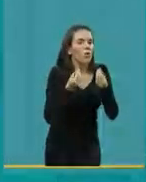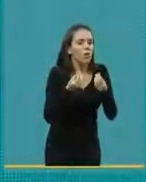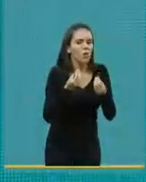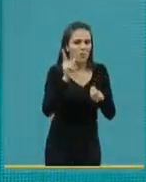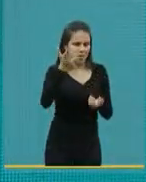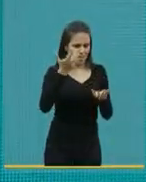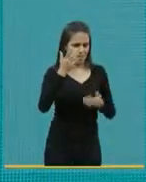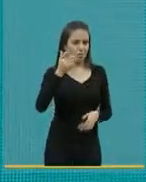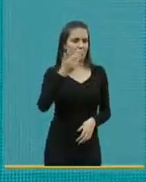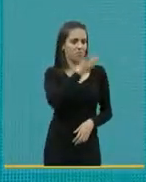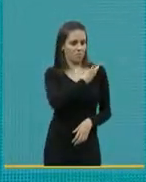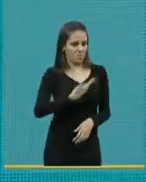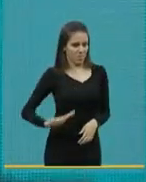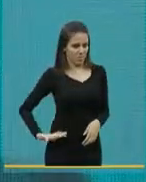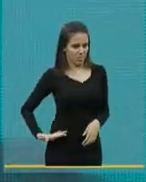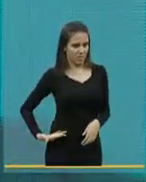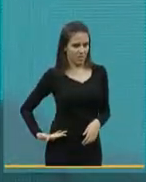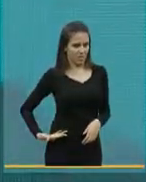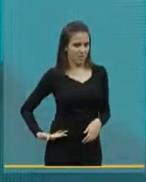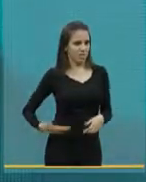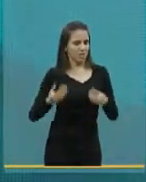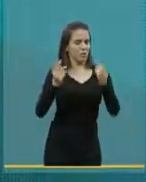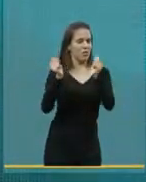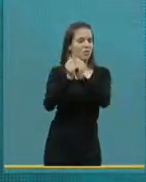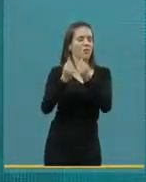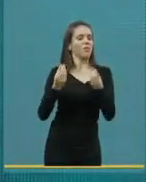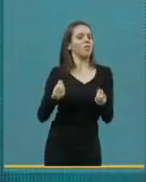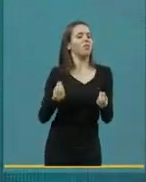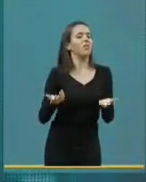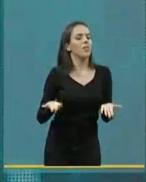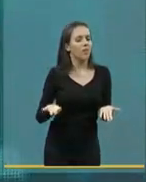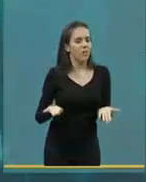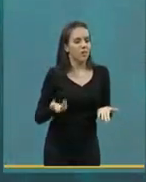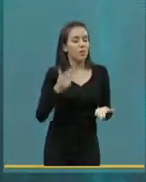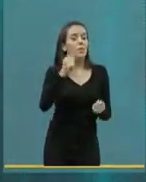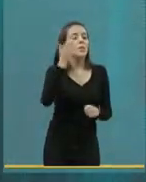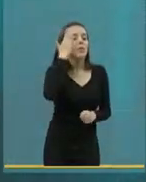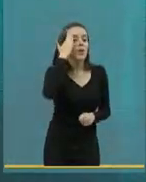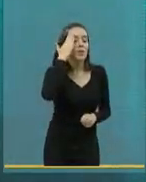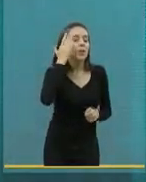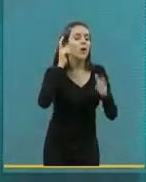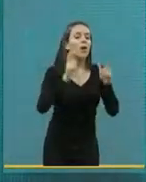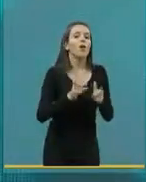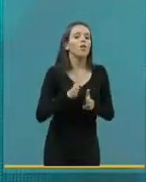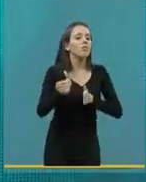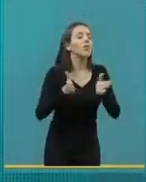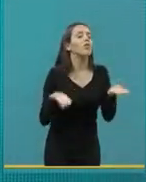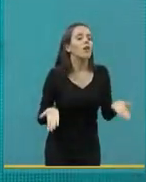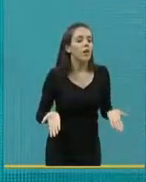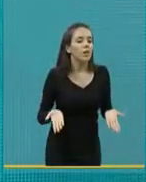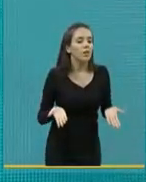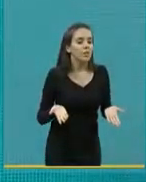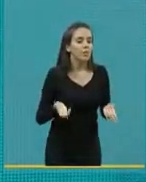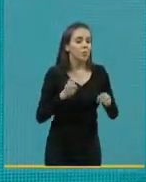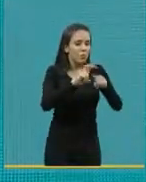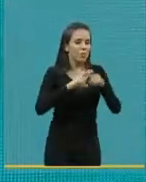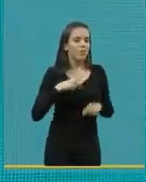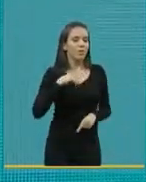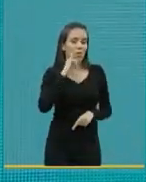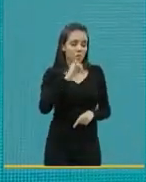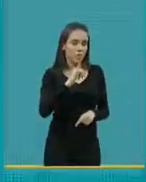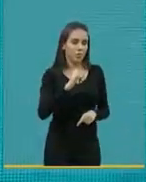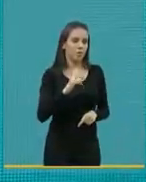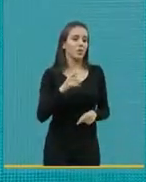da república um posto ipiranga você tem que saber o que quer fazer pra onde que aí e é por isso que nós temos